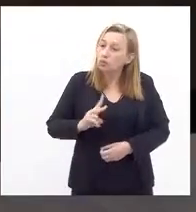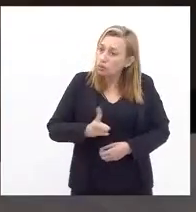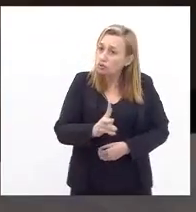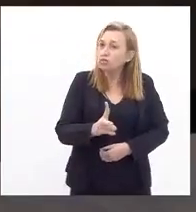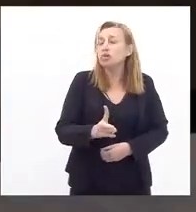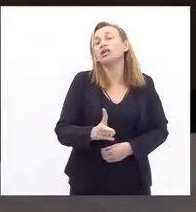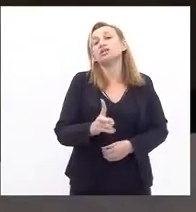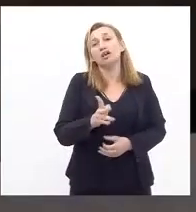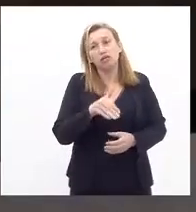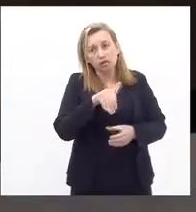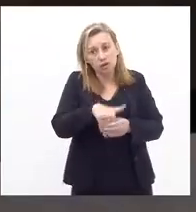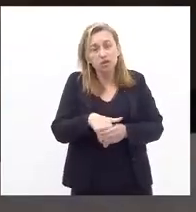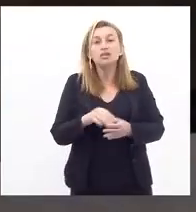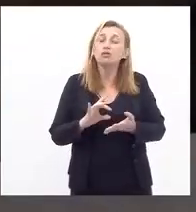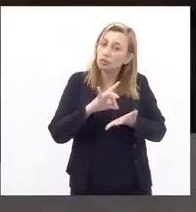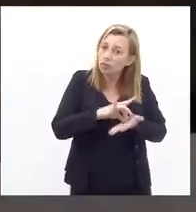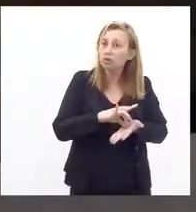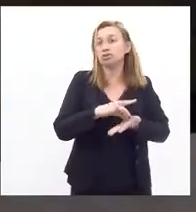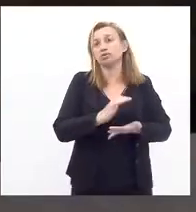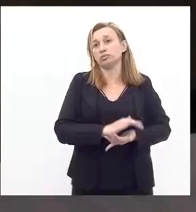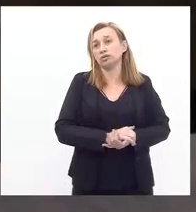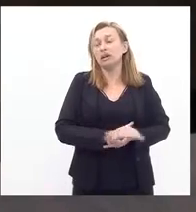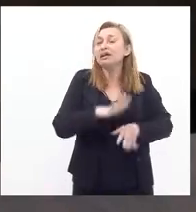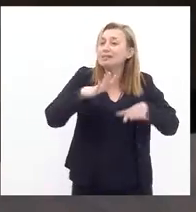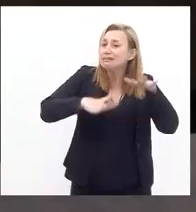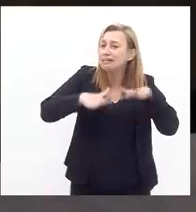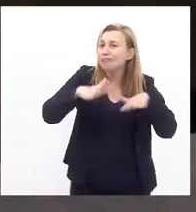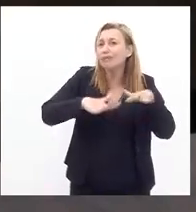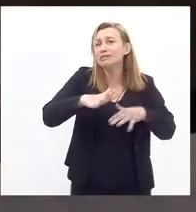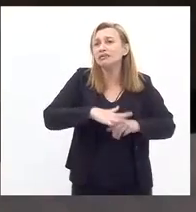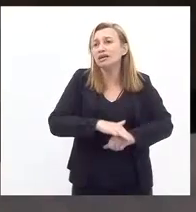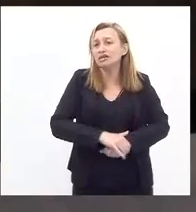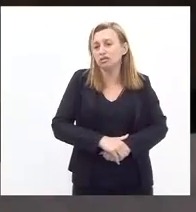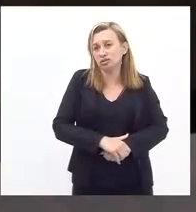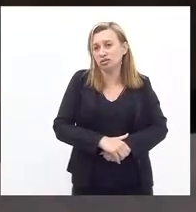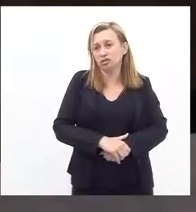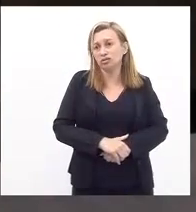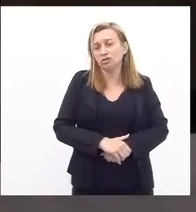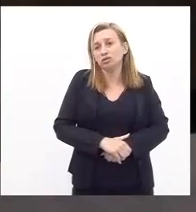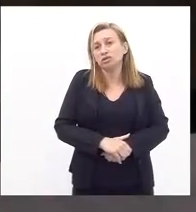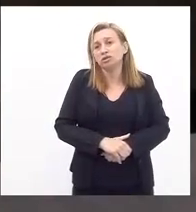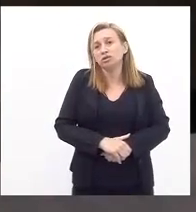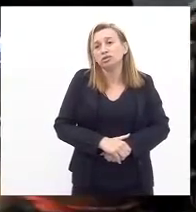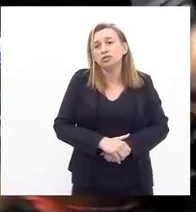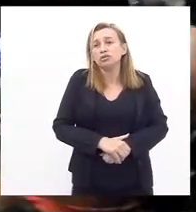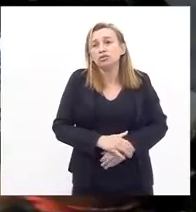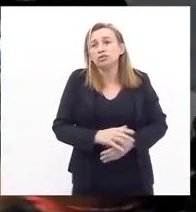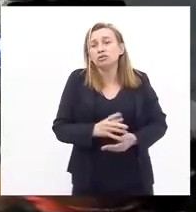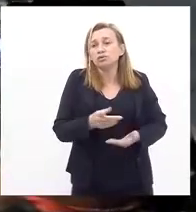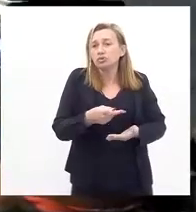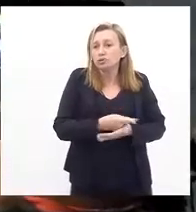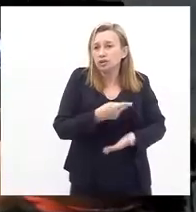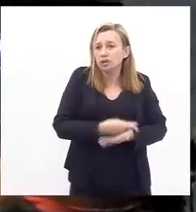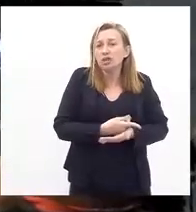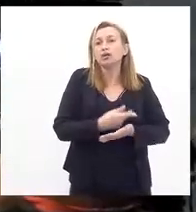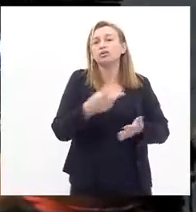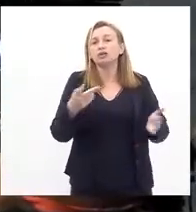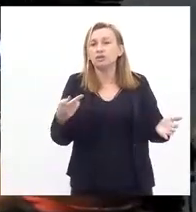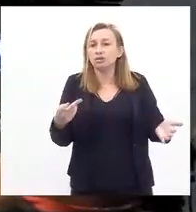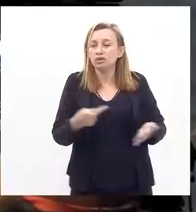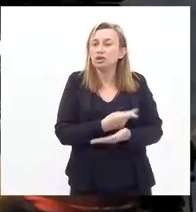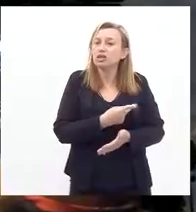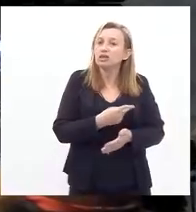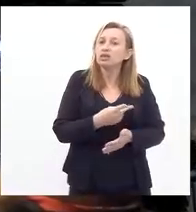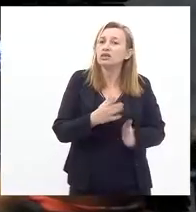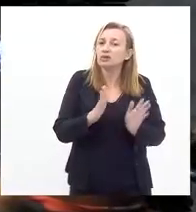mantivesse a votação original independente dos atropelos que houveram